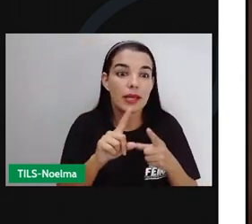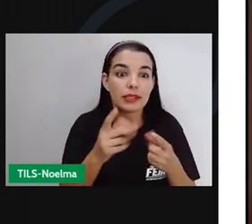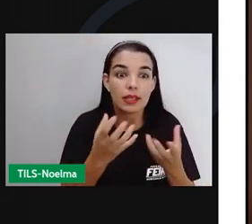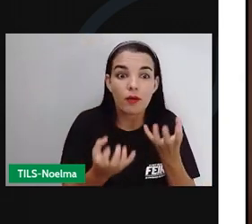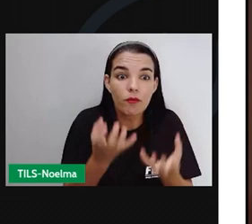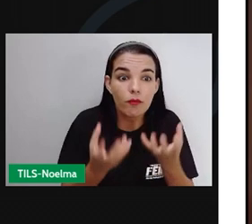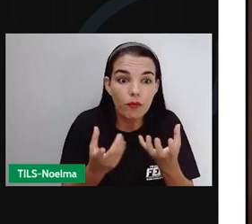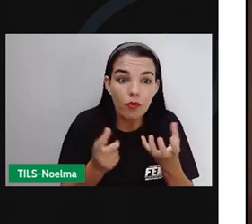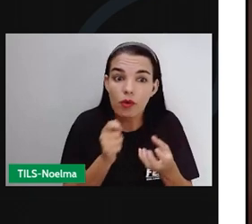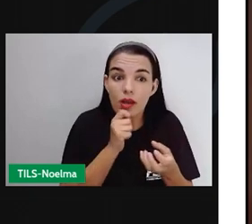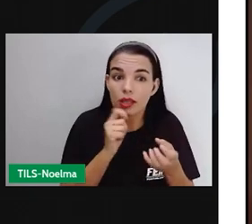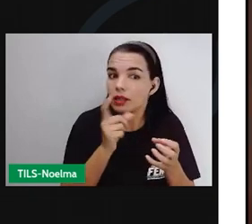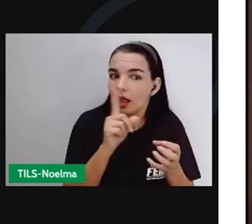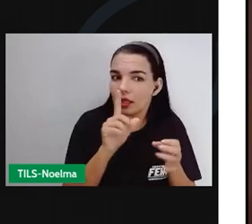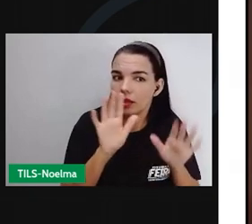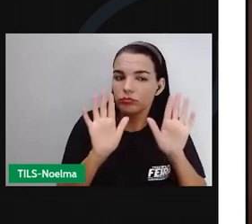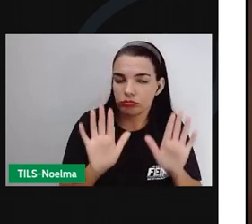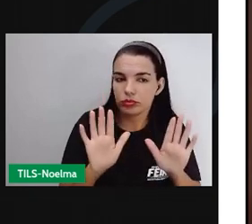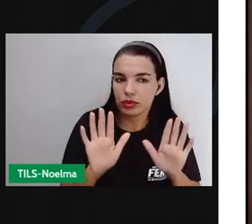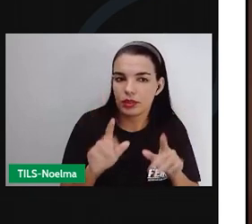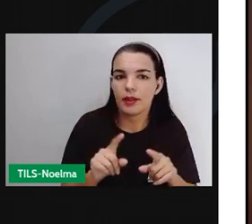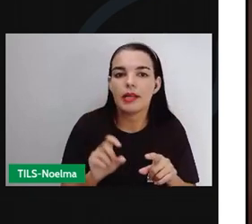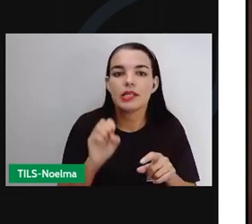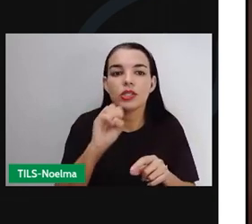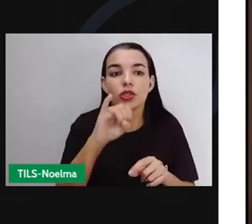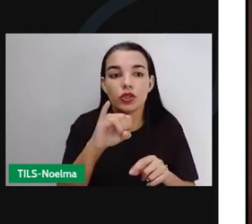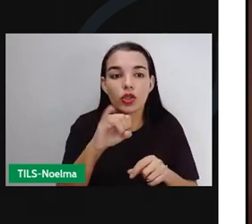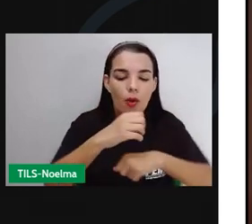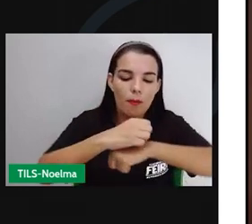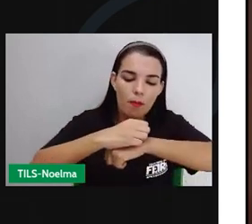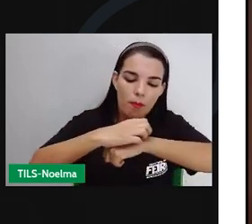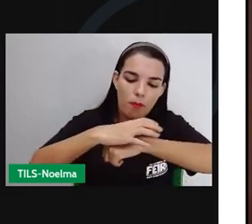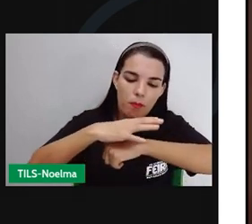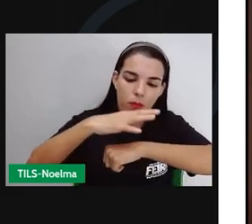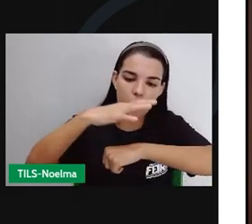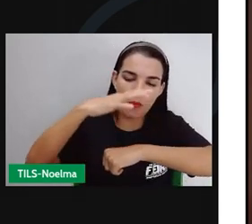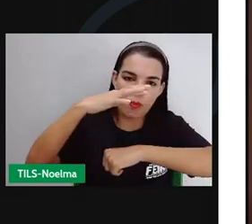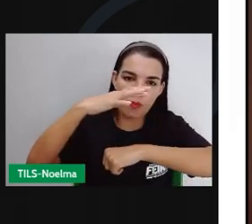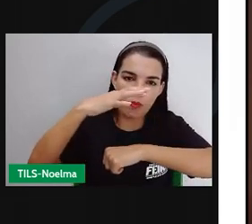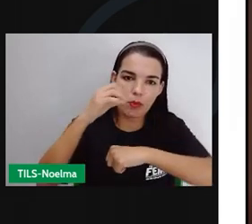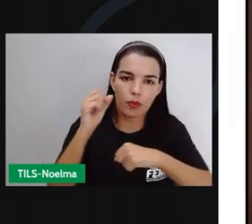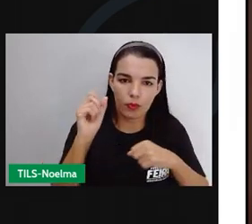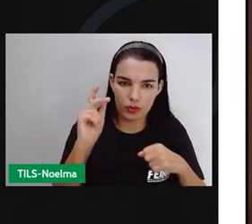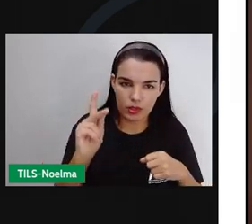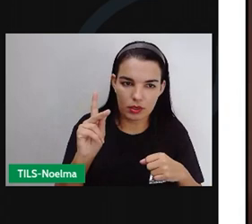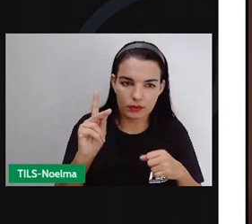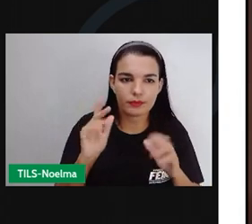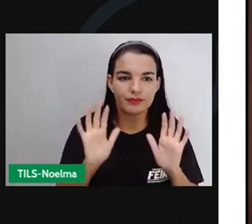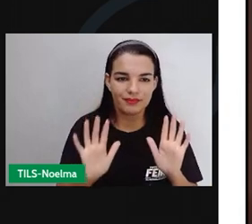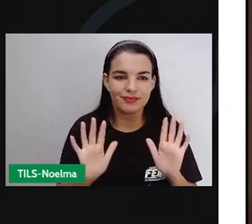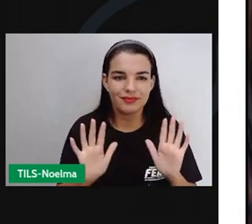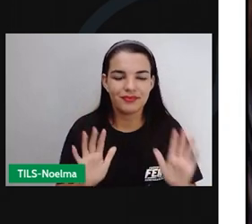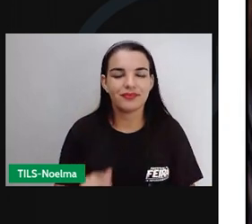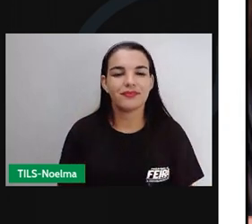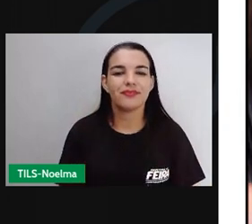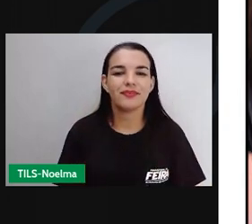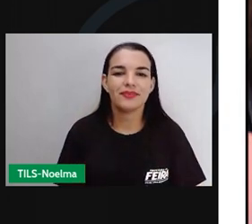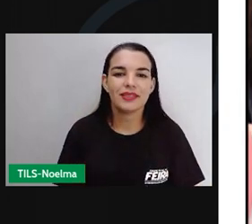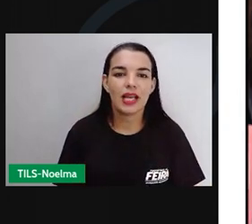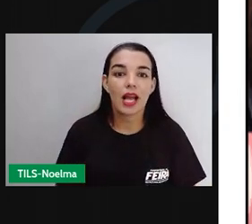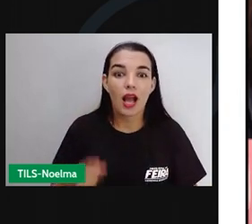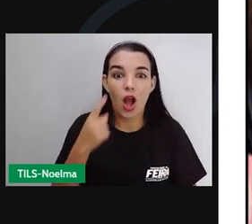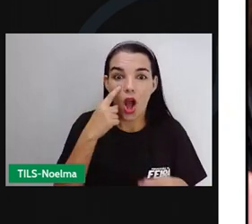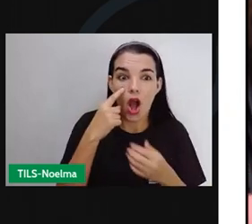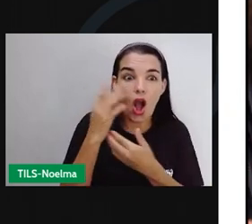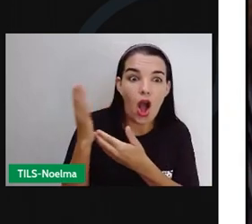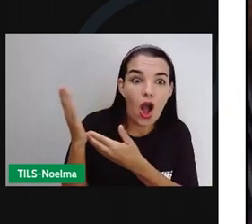mas vai ajudar bastante ele crescer. Mas se não tiver a lâmpada, tudo bem, só vai demorar um pouquinho a mais. Você deixa a água lá e ele vai fazer o trabalho dele. Depois de